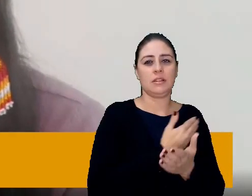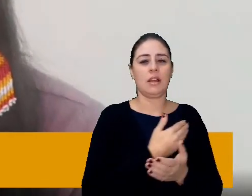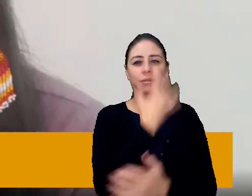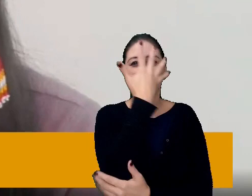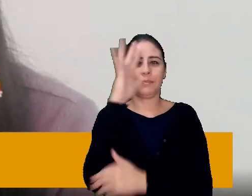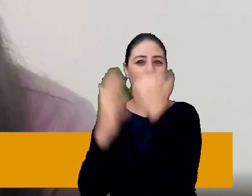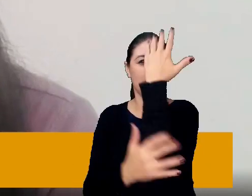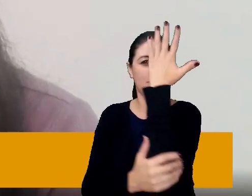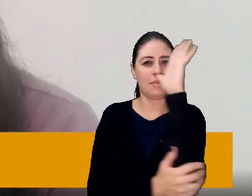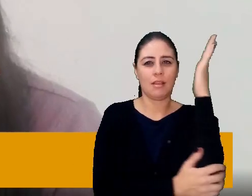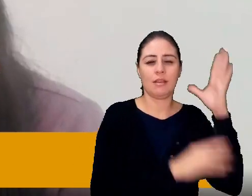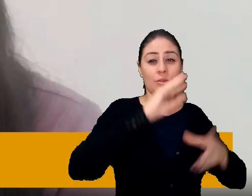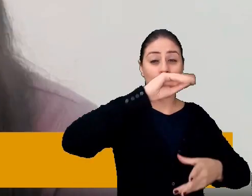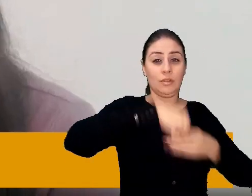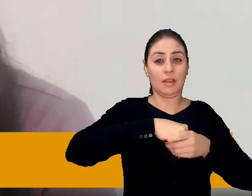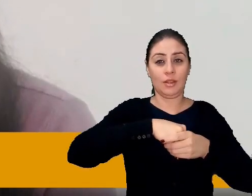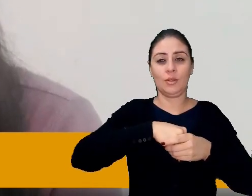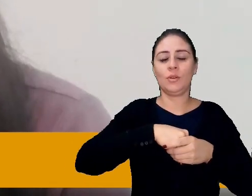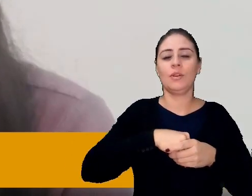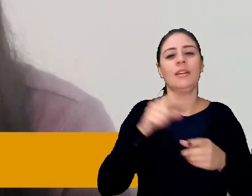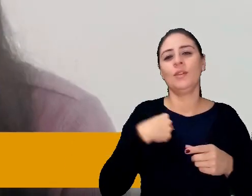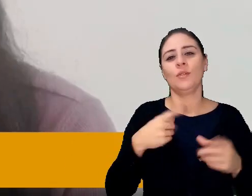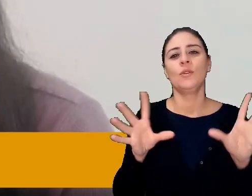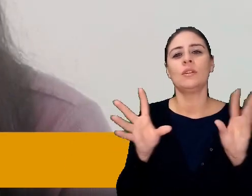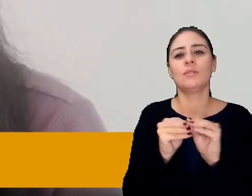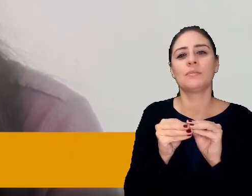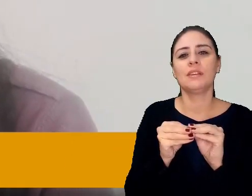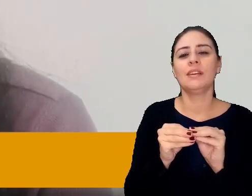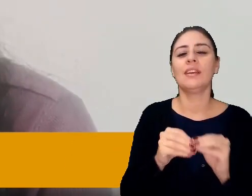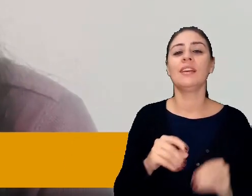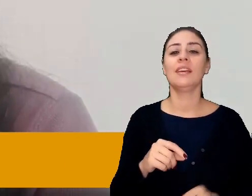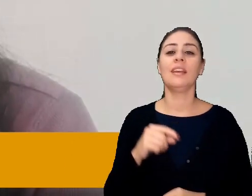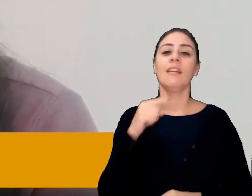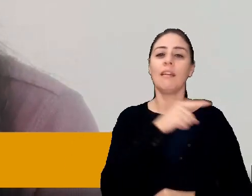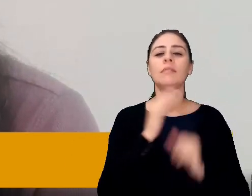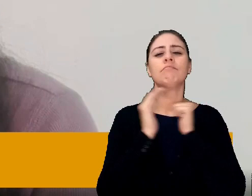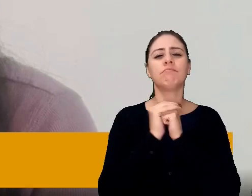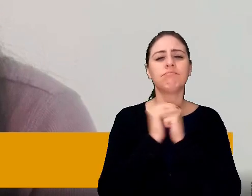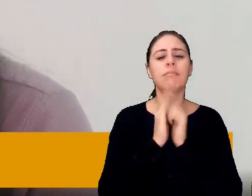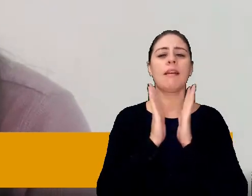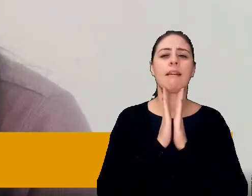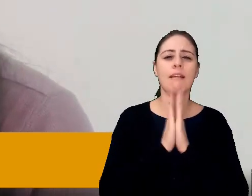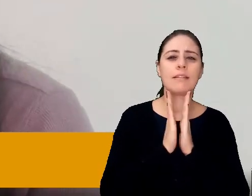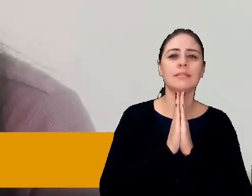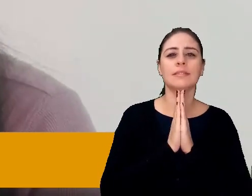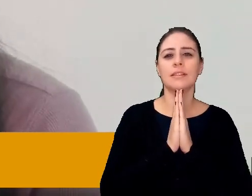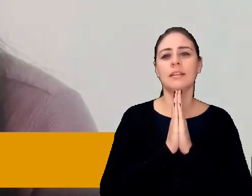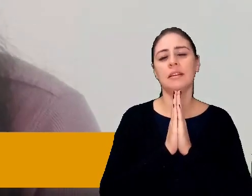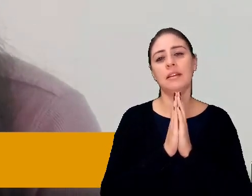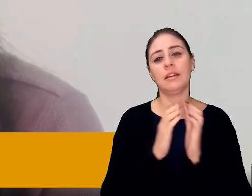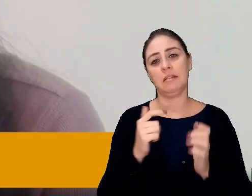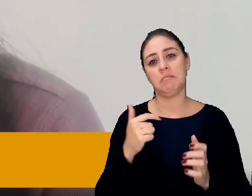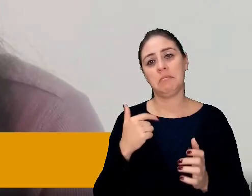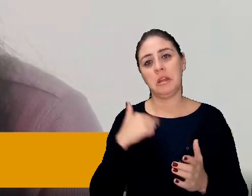espiritual na mata. Então, eles vão lá, para dar uma resumida para vocês, eles vão lá, rezam,